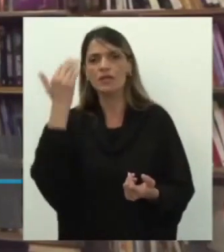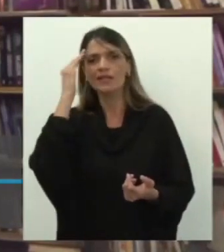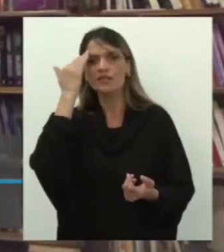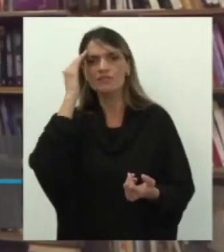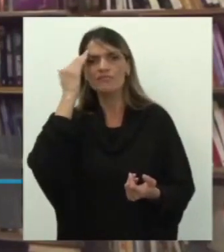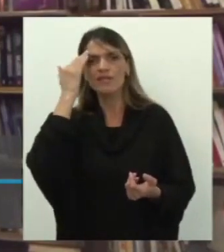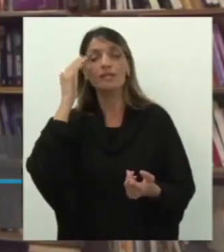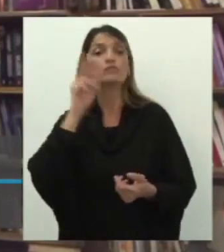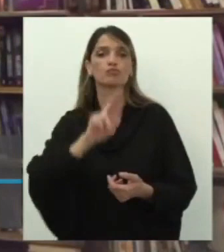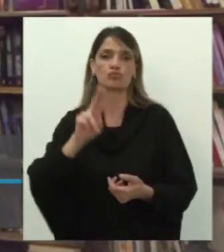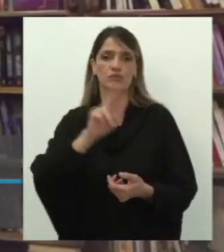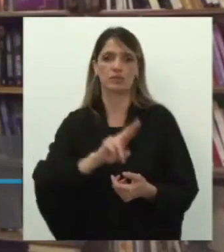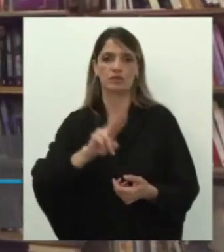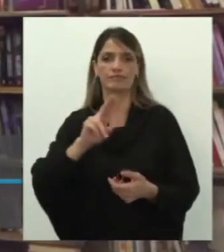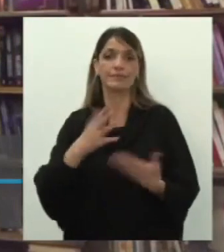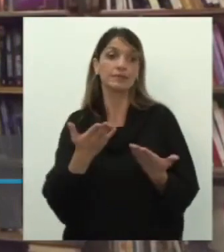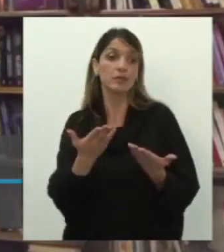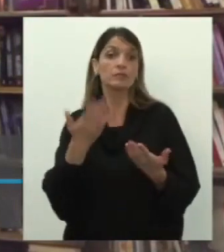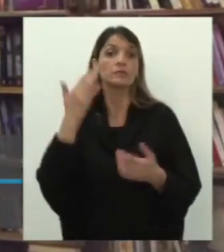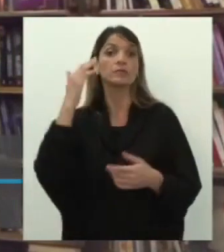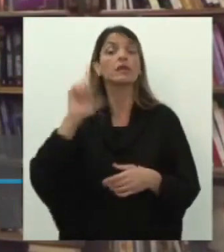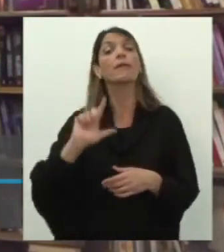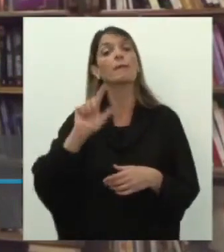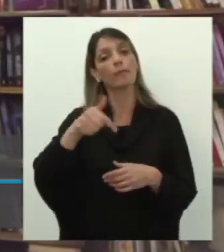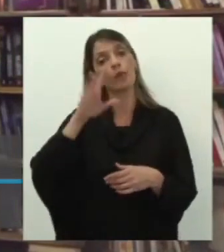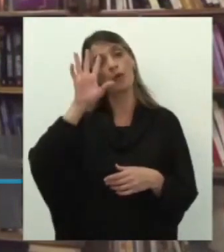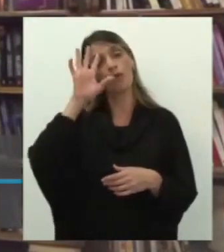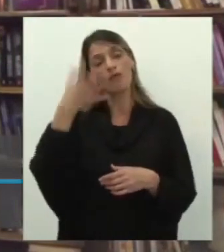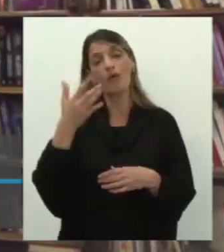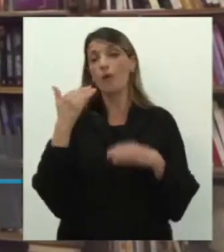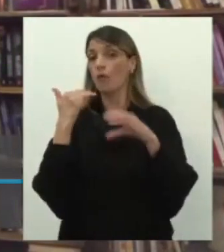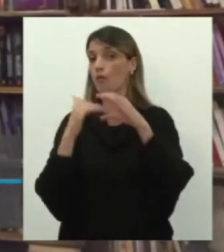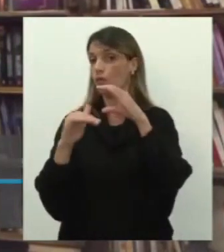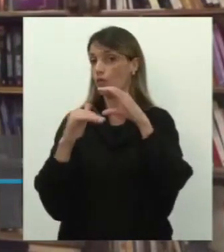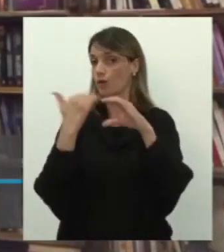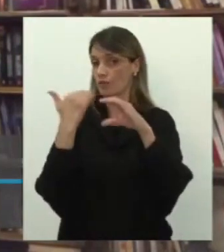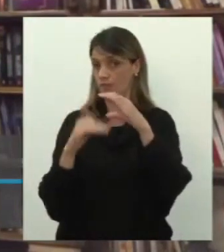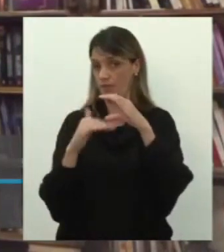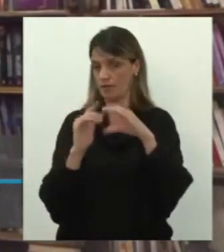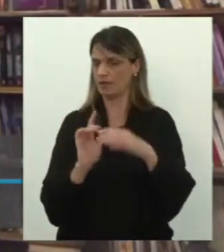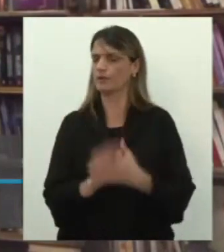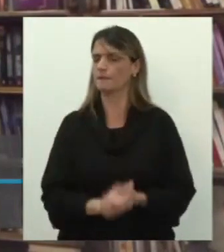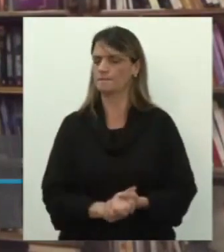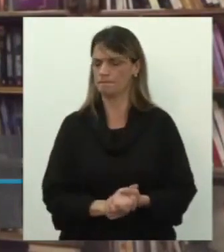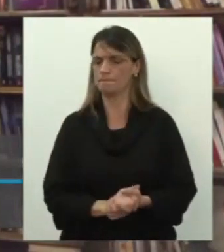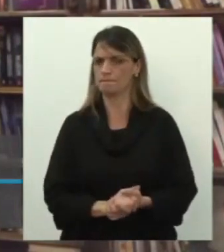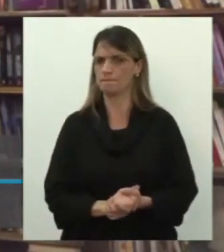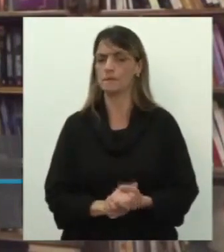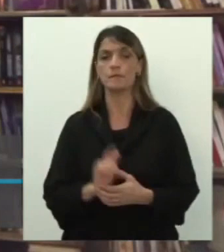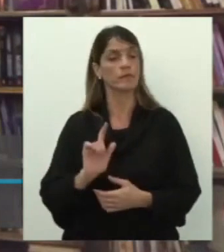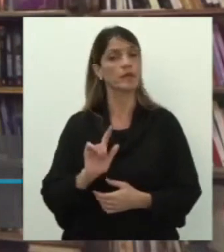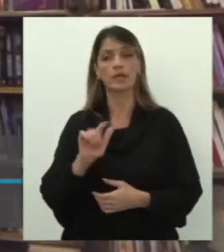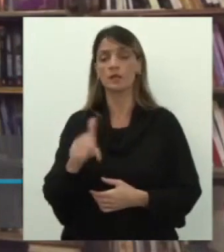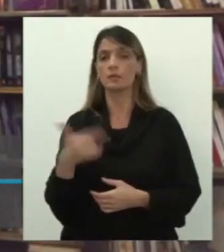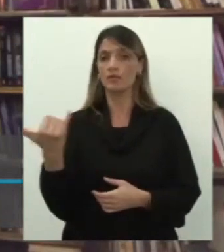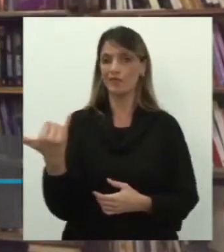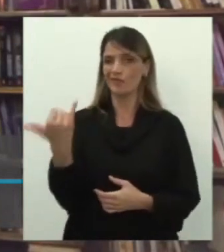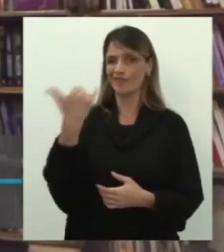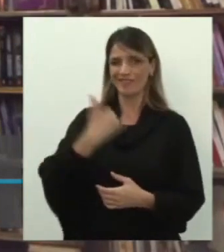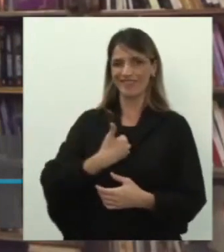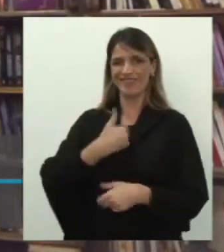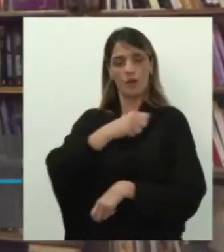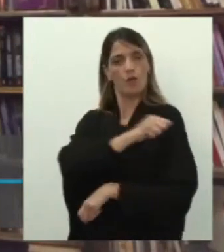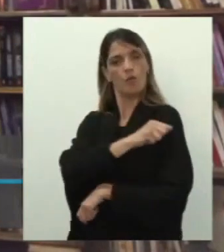concordamos que seria o e-mail. Tá. Para isso, como nós fomos comunicados que os